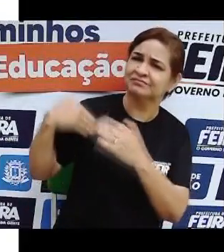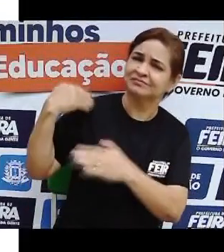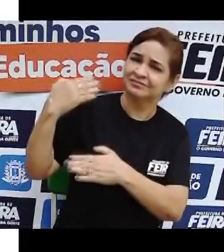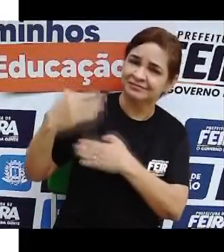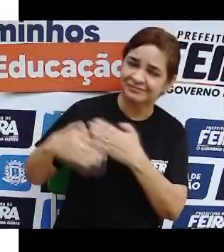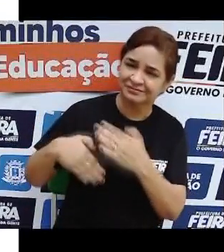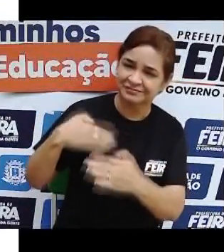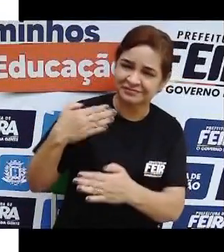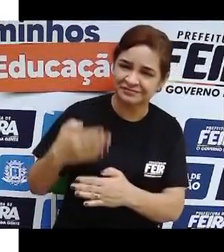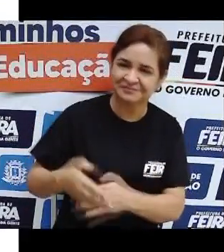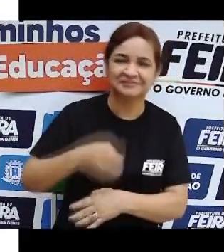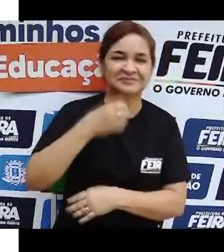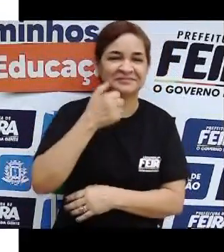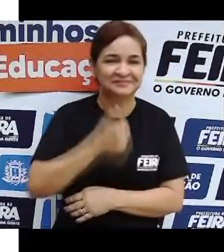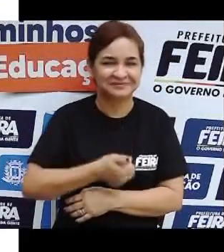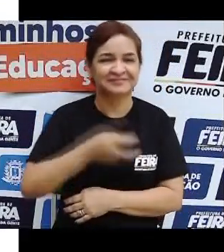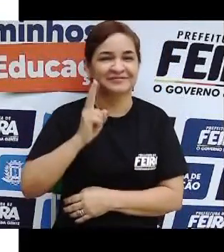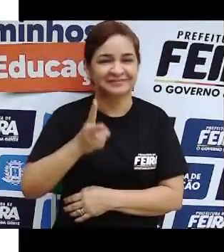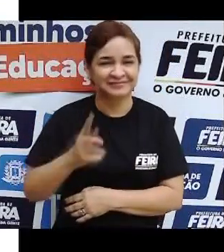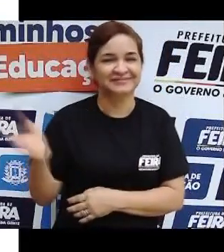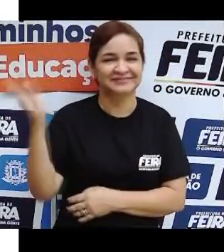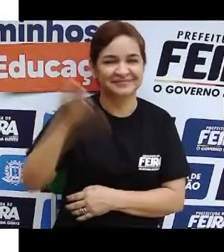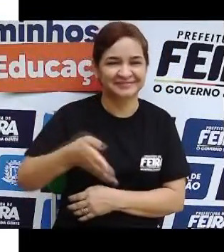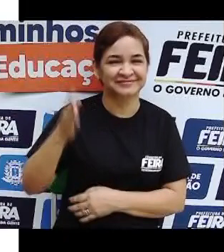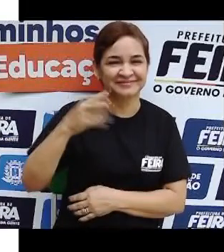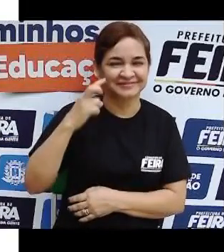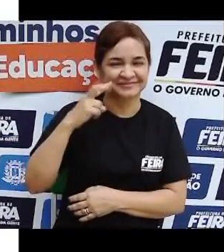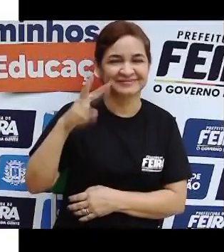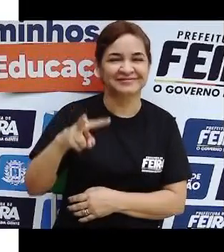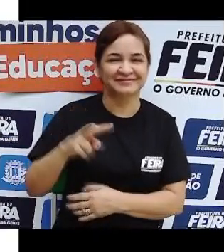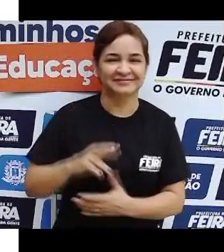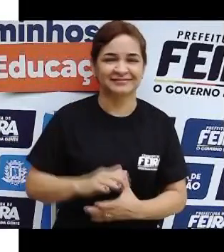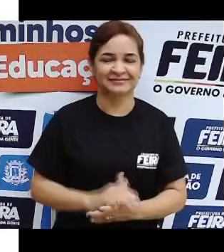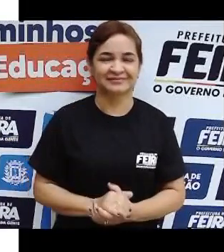passado. Eu sou freguesa da Bahia, eu adoro.